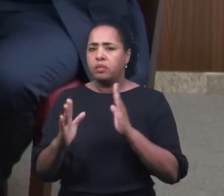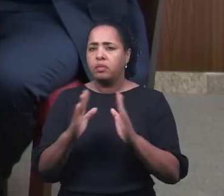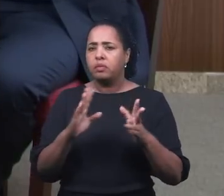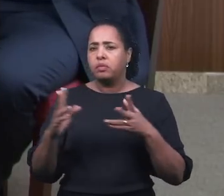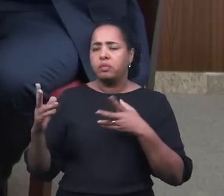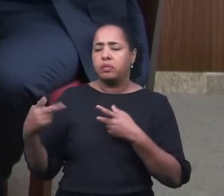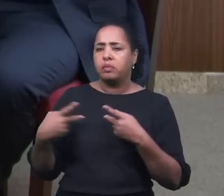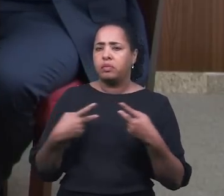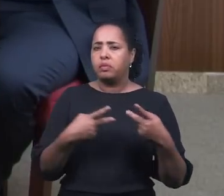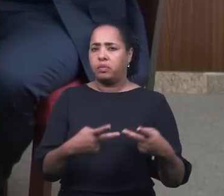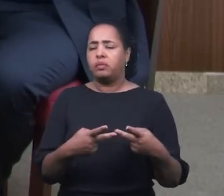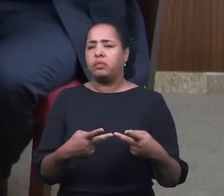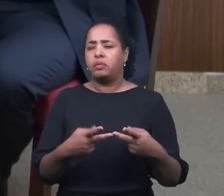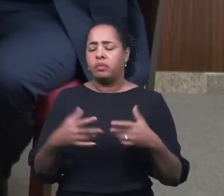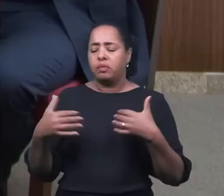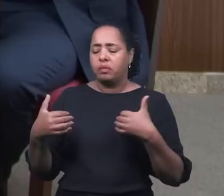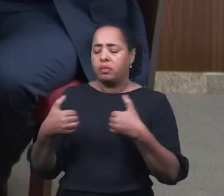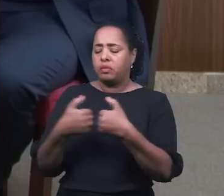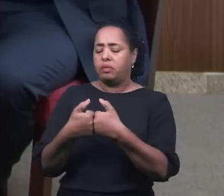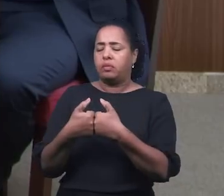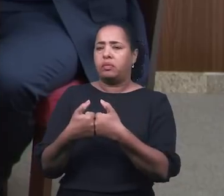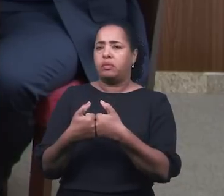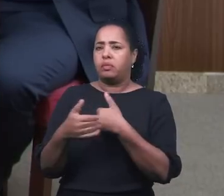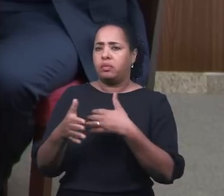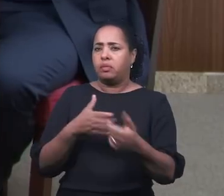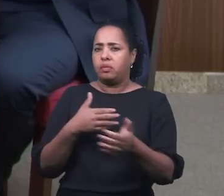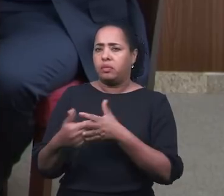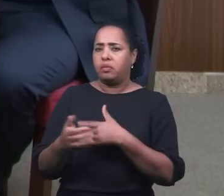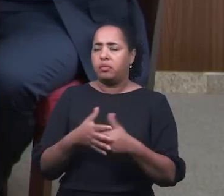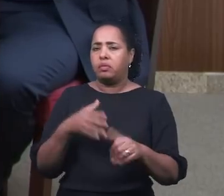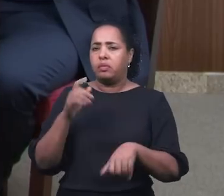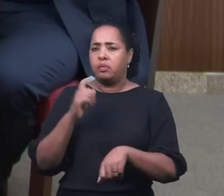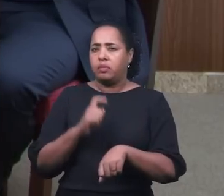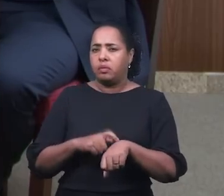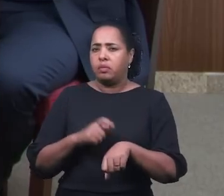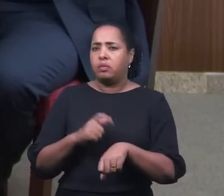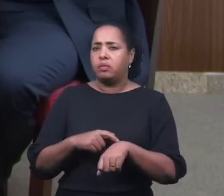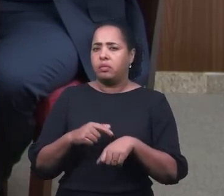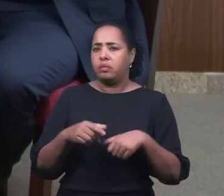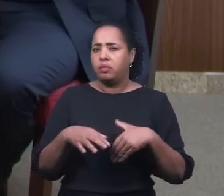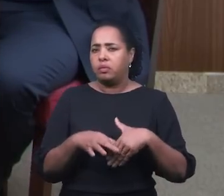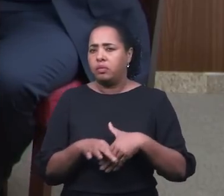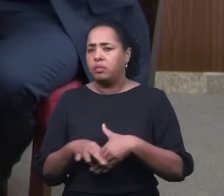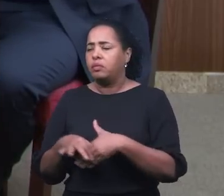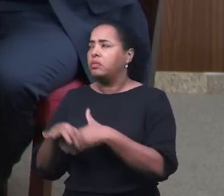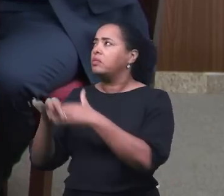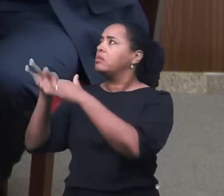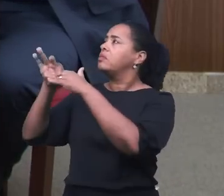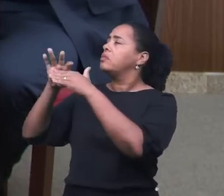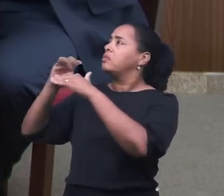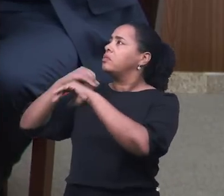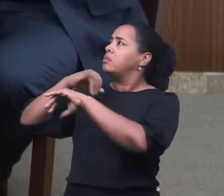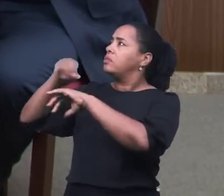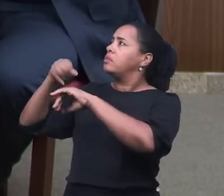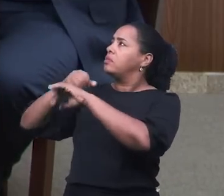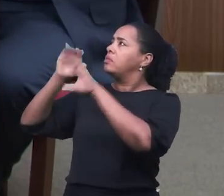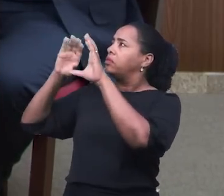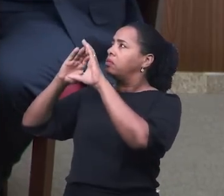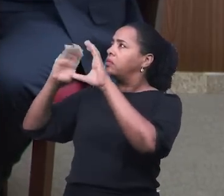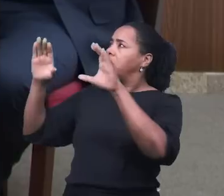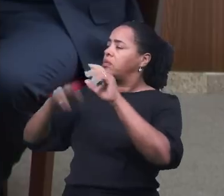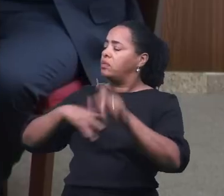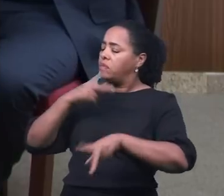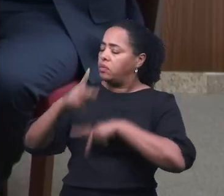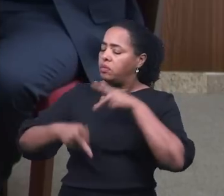sua visitação. A arca, a qualquer momento, ela vai ser levada de volta para Jerusalém. A